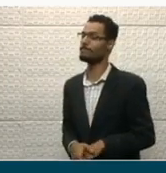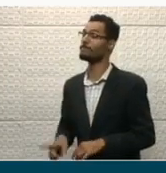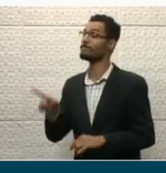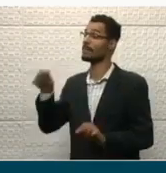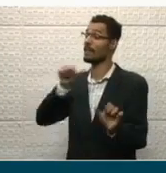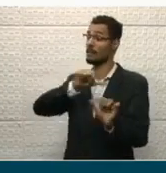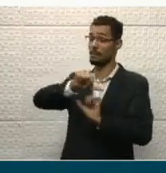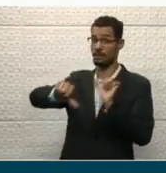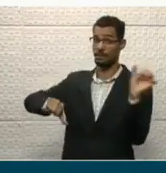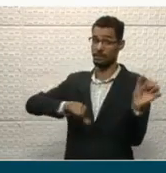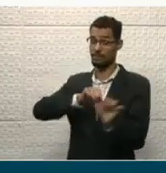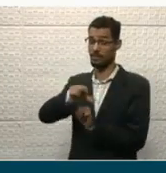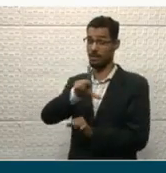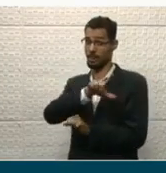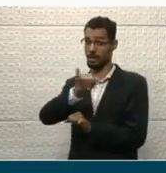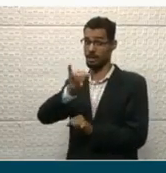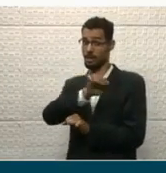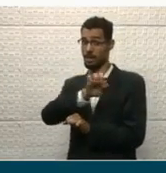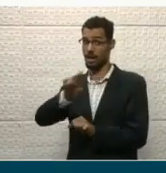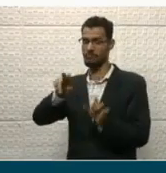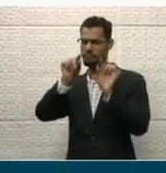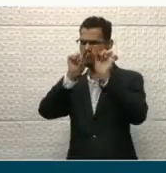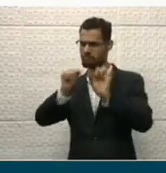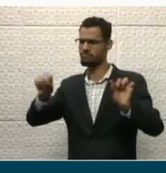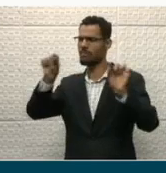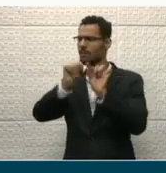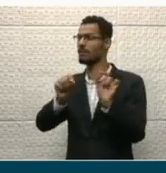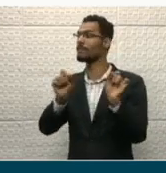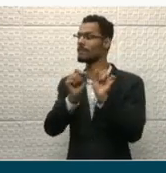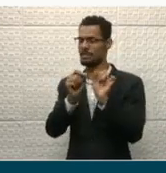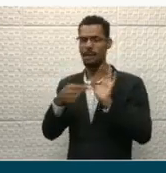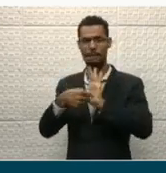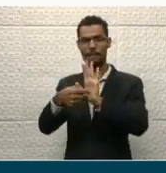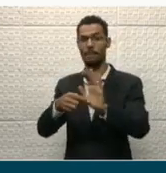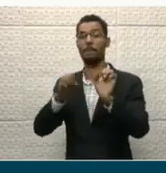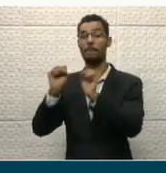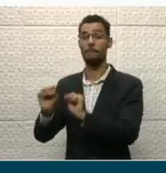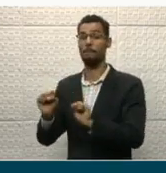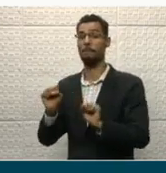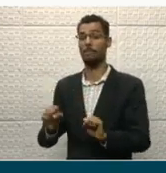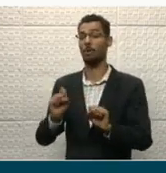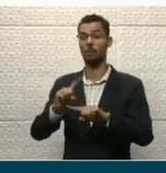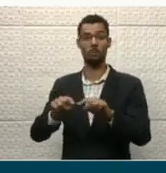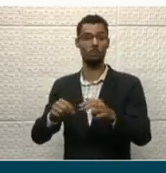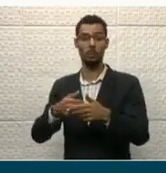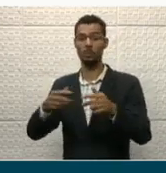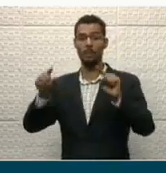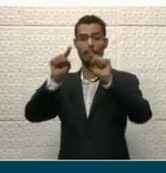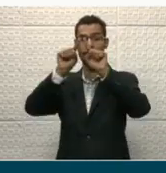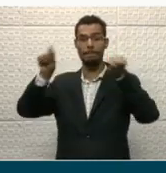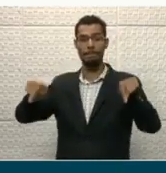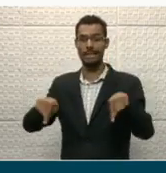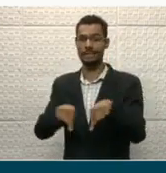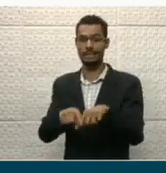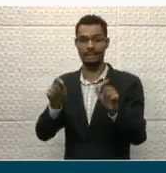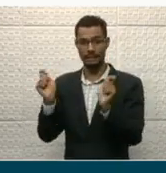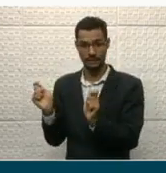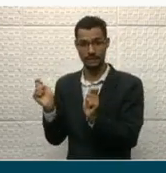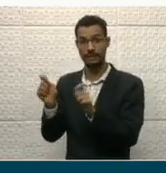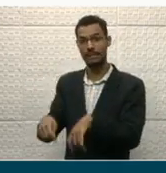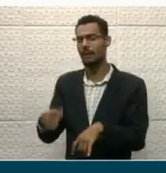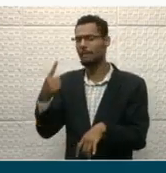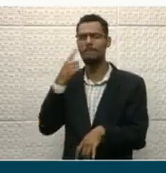uma transformação linear, eu posso representá-la por meio de um produto de matrizes. Da mesma